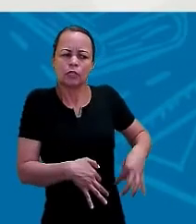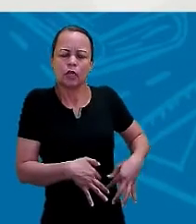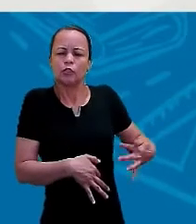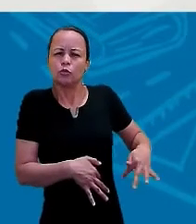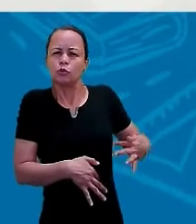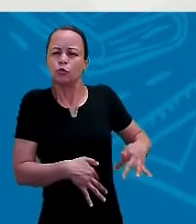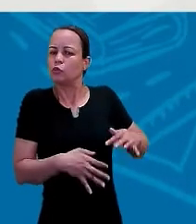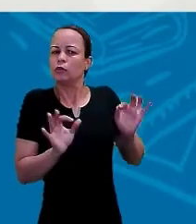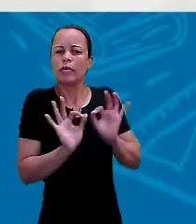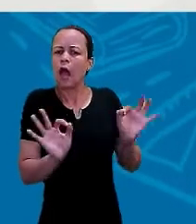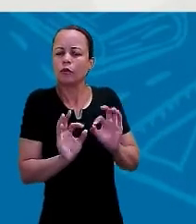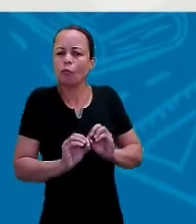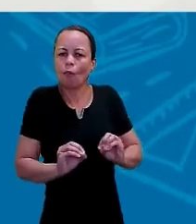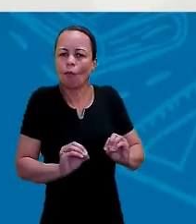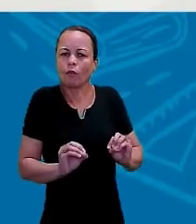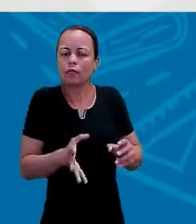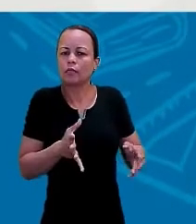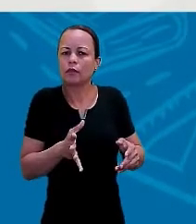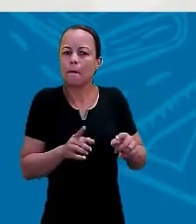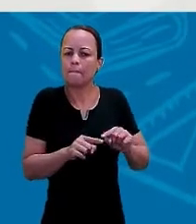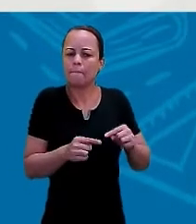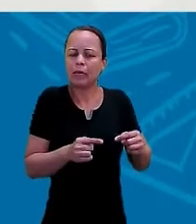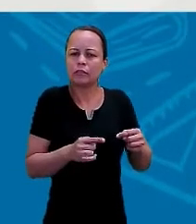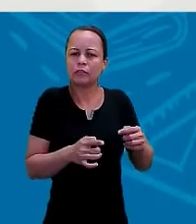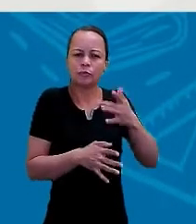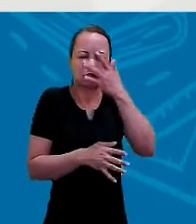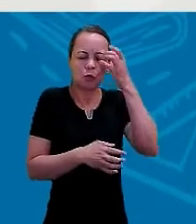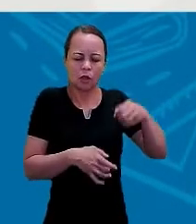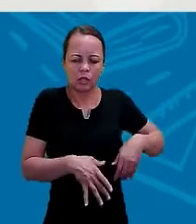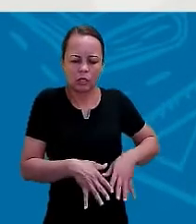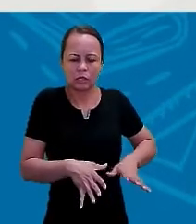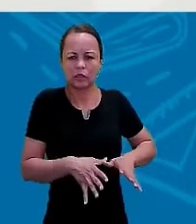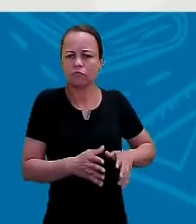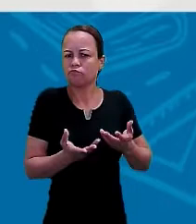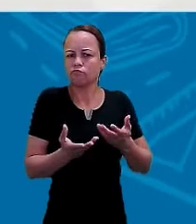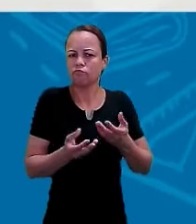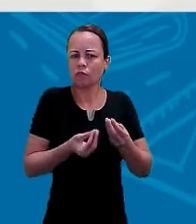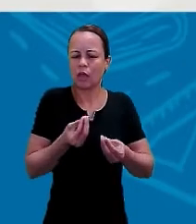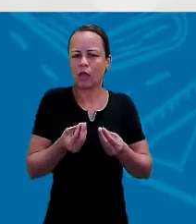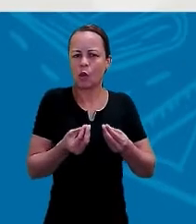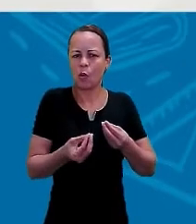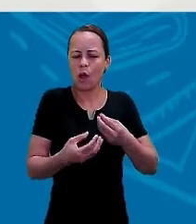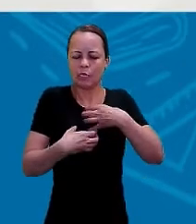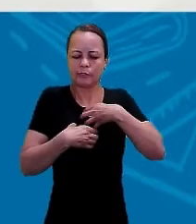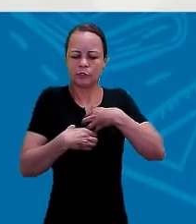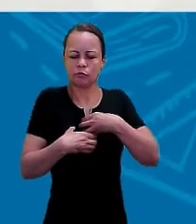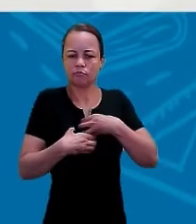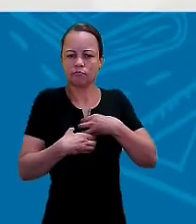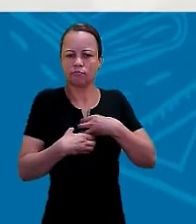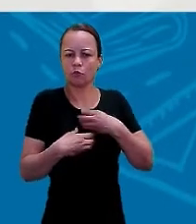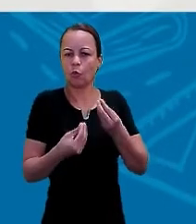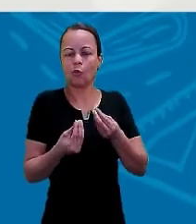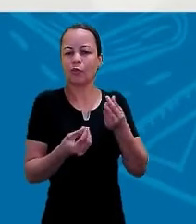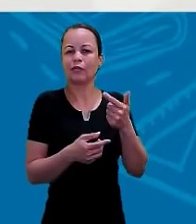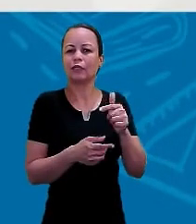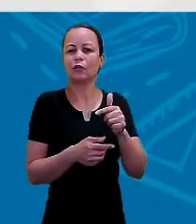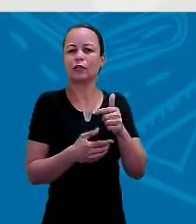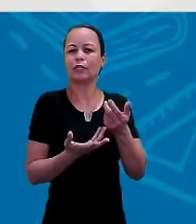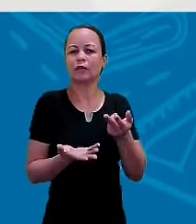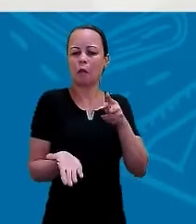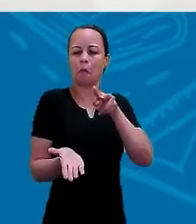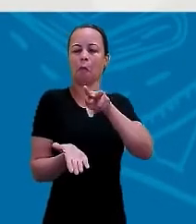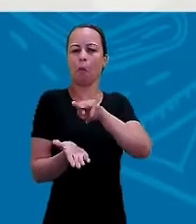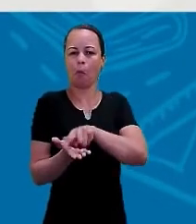poderia levar um corte, ter uma lesão, uma infecção, não sentiria dor? Tá. Mas a dor, lembra que ela é um grande garantidor para dizer que tem